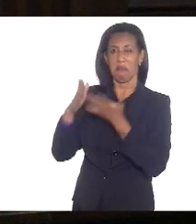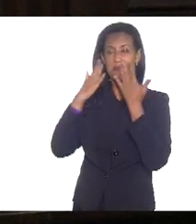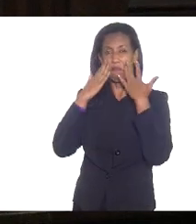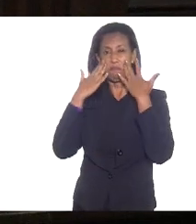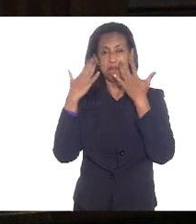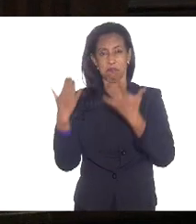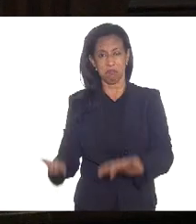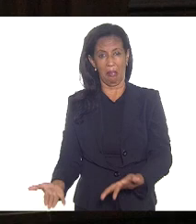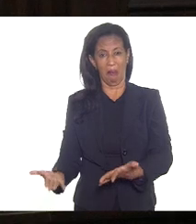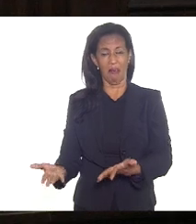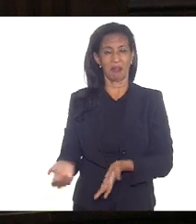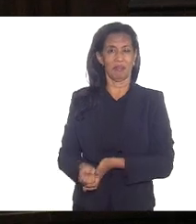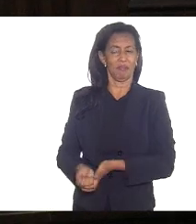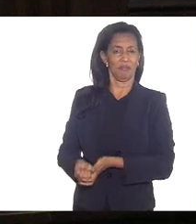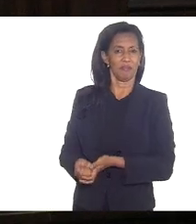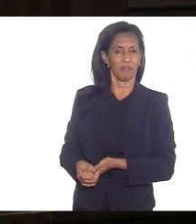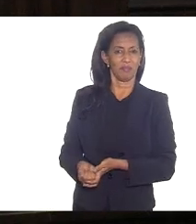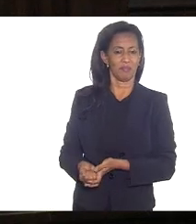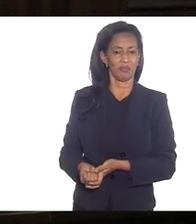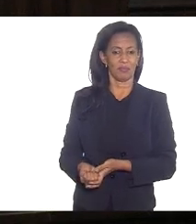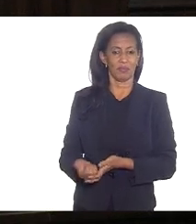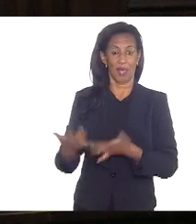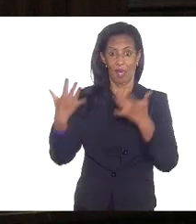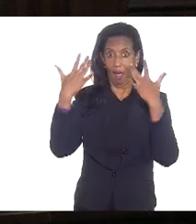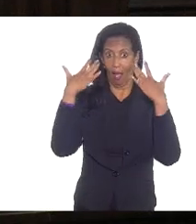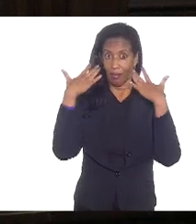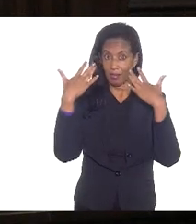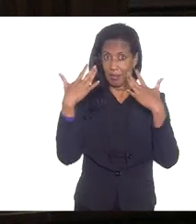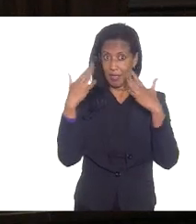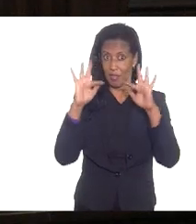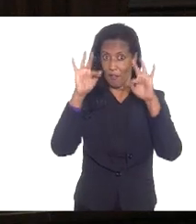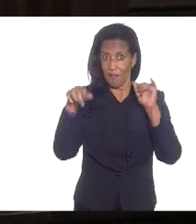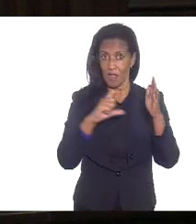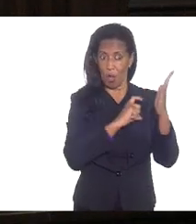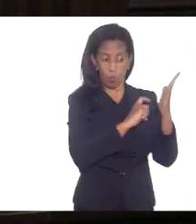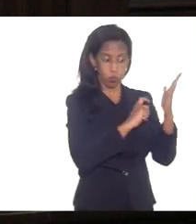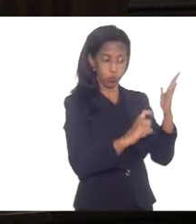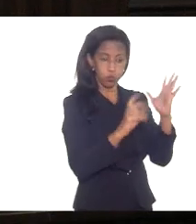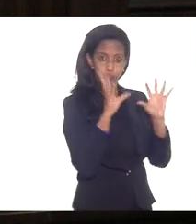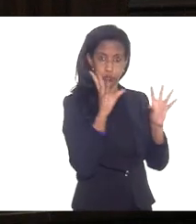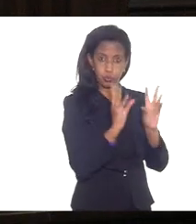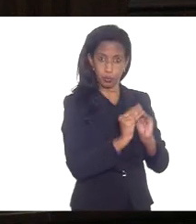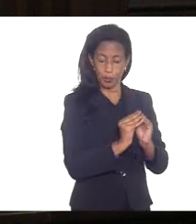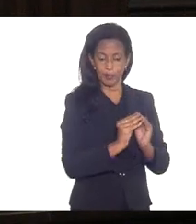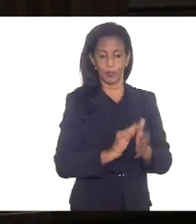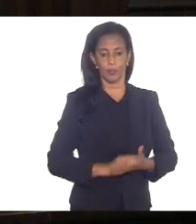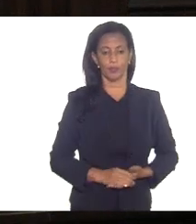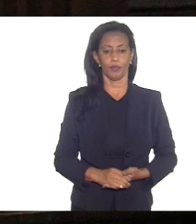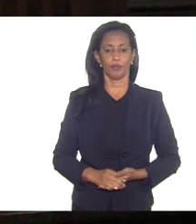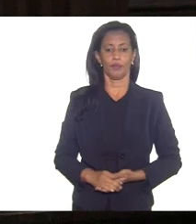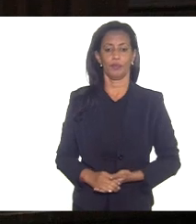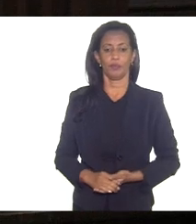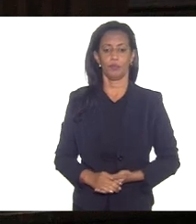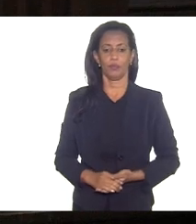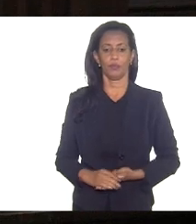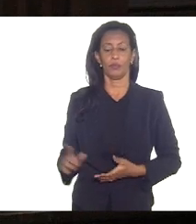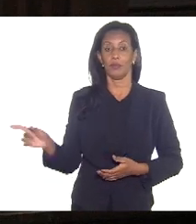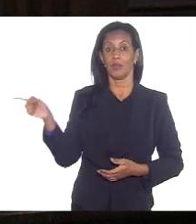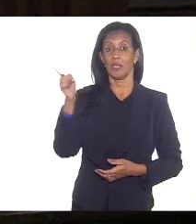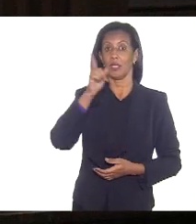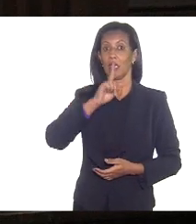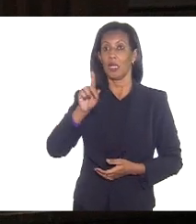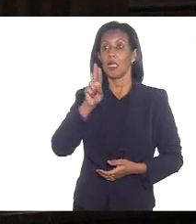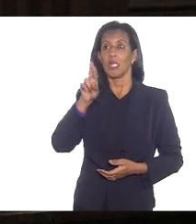e privilegiado. Atenção agora, olha o final, olha a conclusão do padre. Não uso